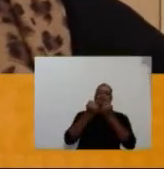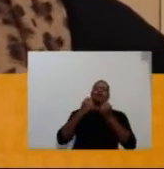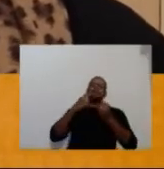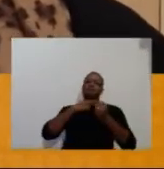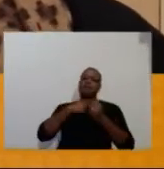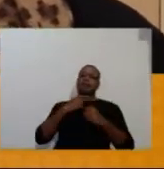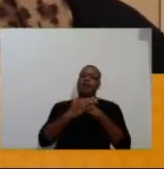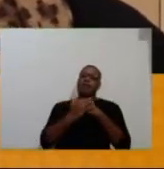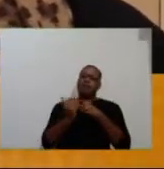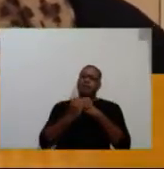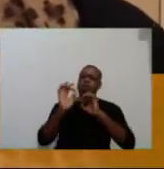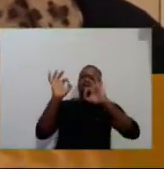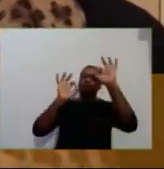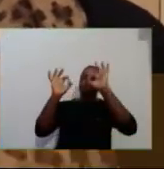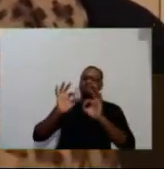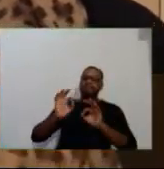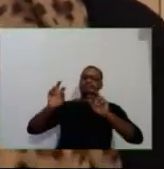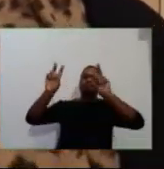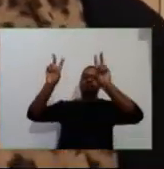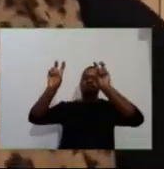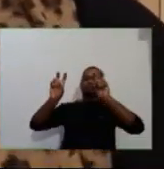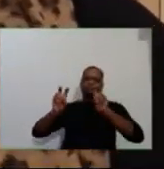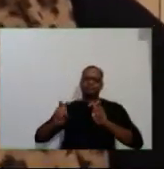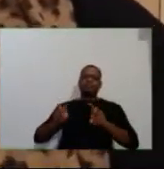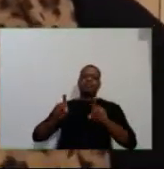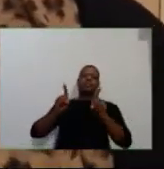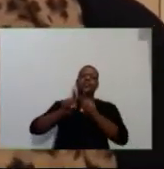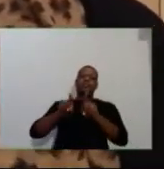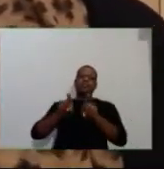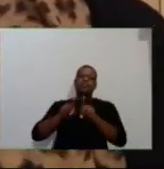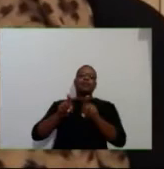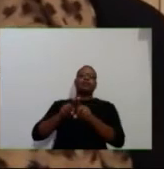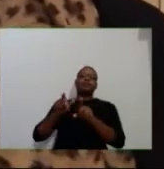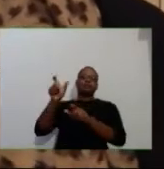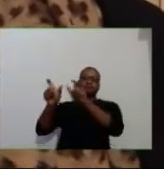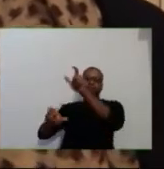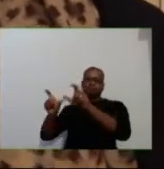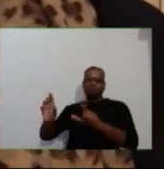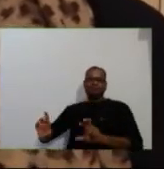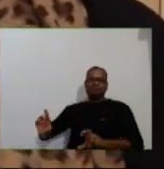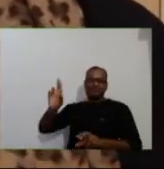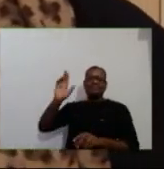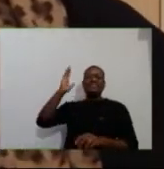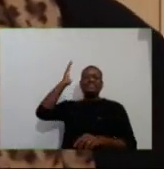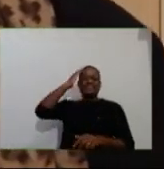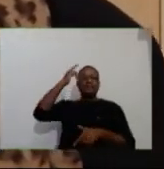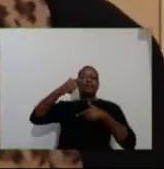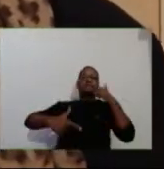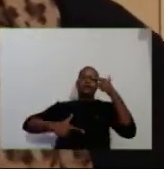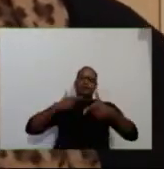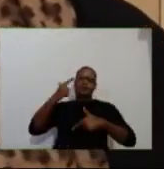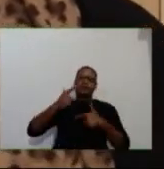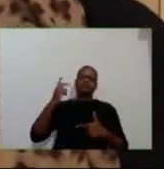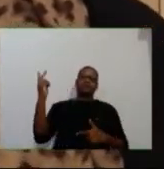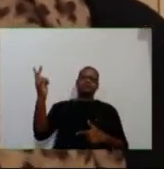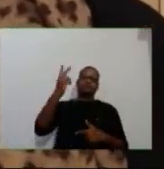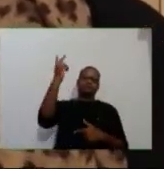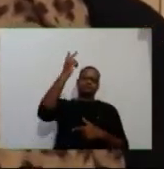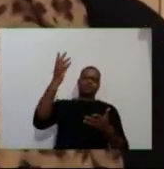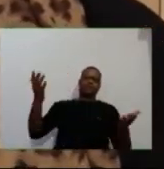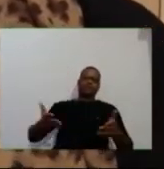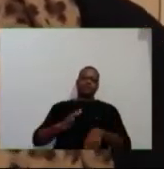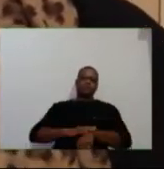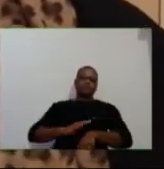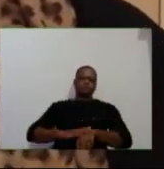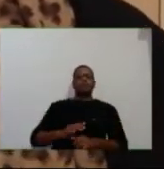escolha dos temas dos seus consultores. E eu sei que vai ser um trabalho de grande relevância para esse momento.